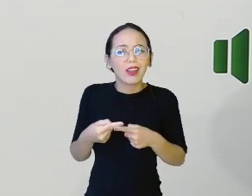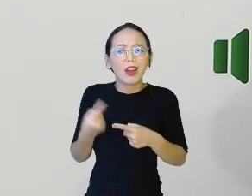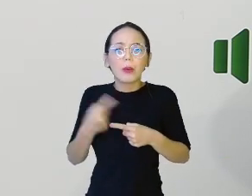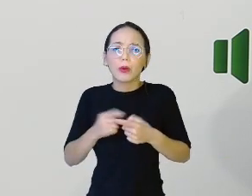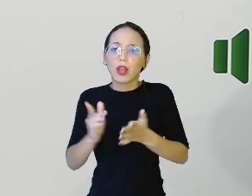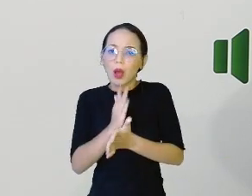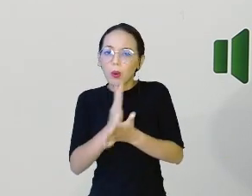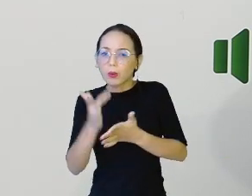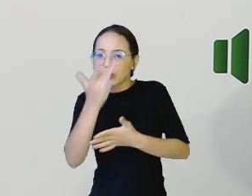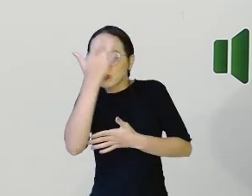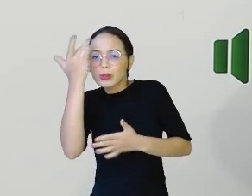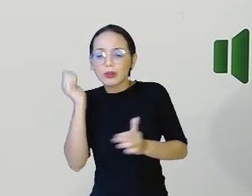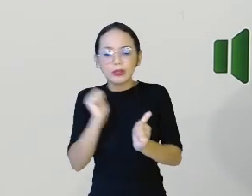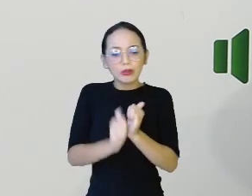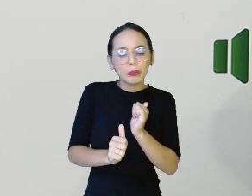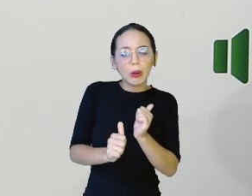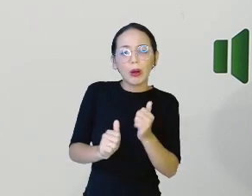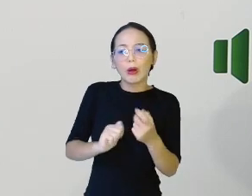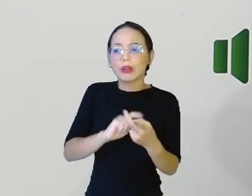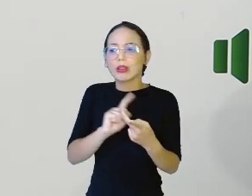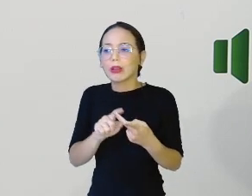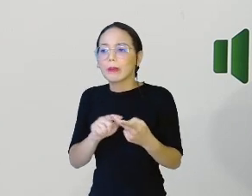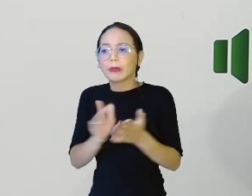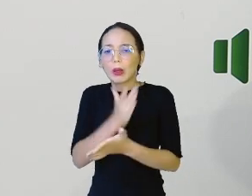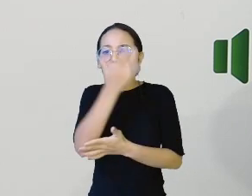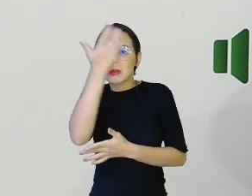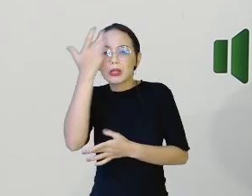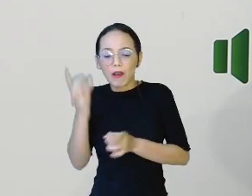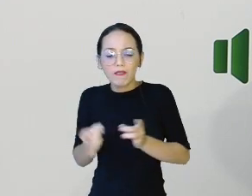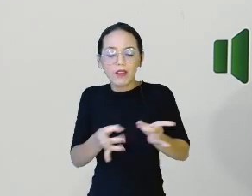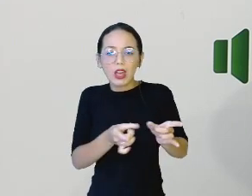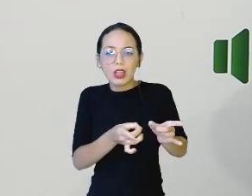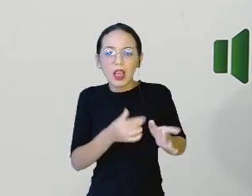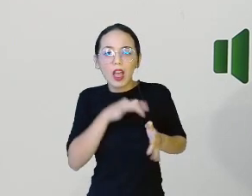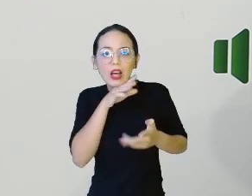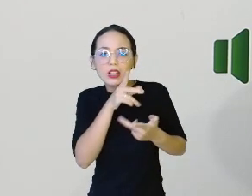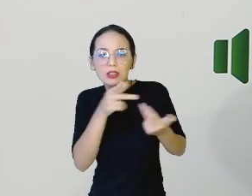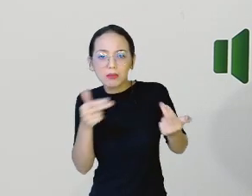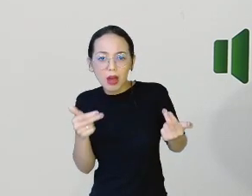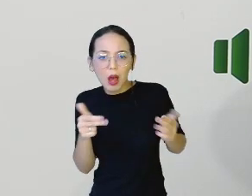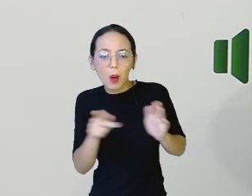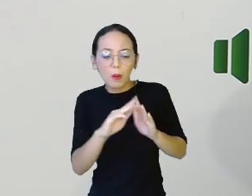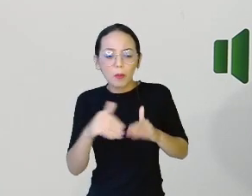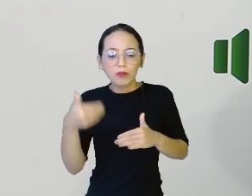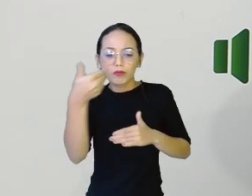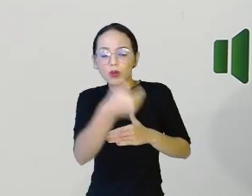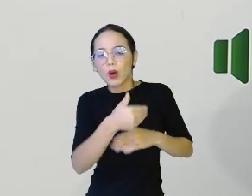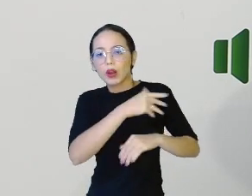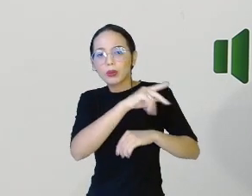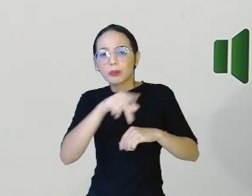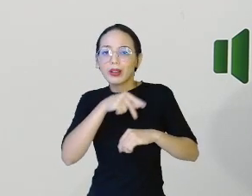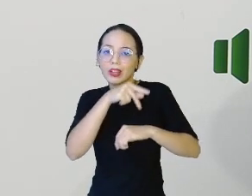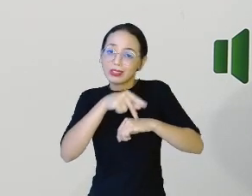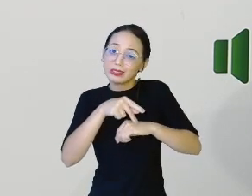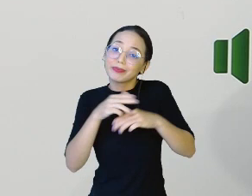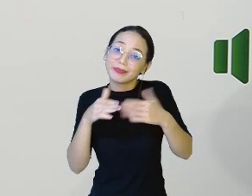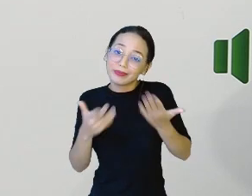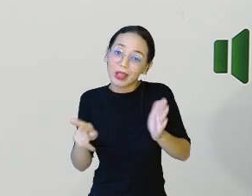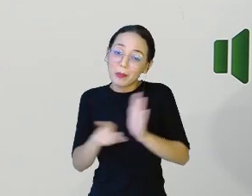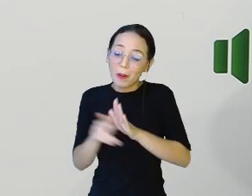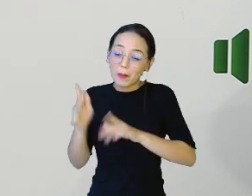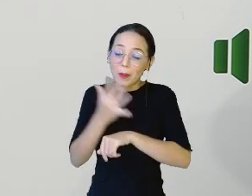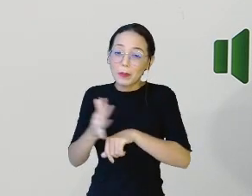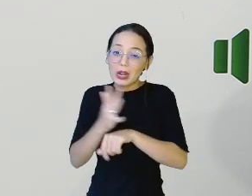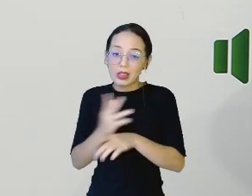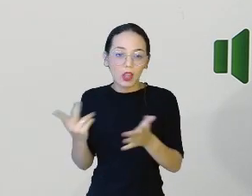pessoas que caçam por esporte, tem pessoas que caçam para vender esses animais até mesmo fora do país. Então, isso é uma